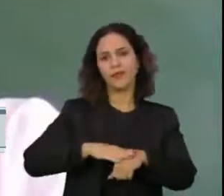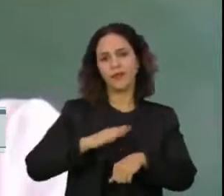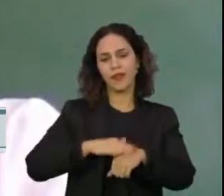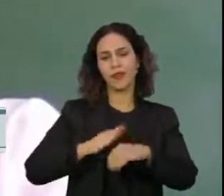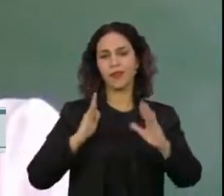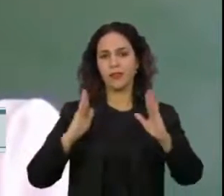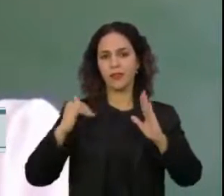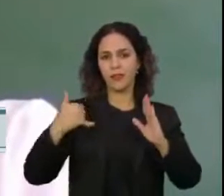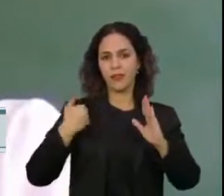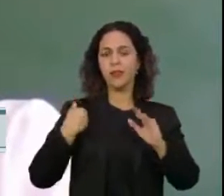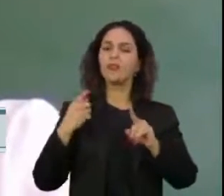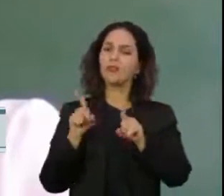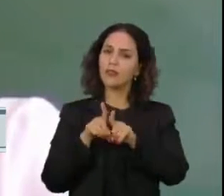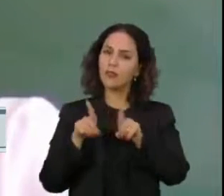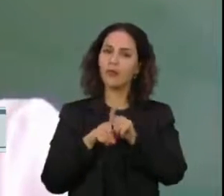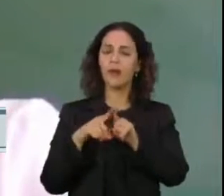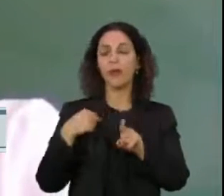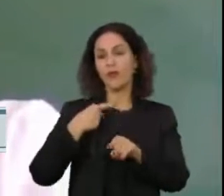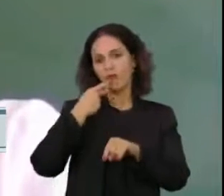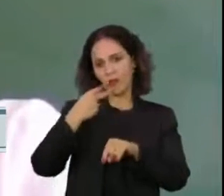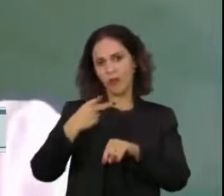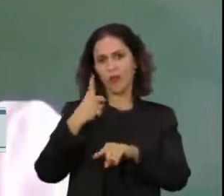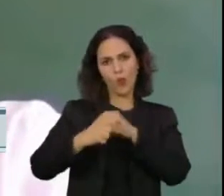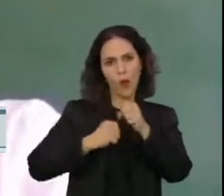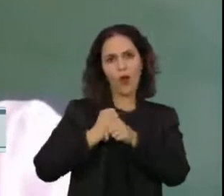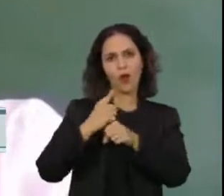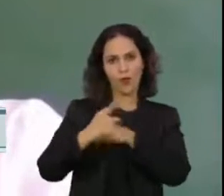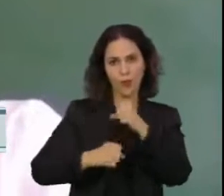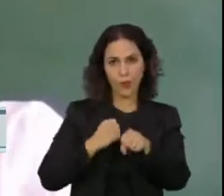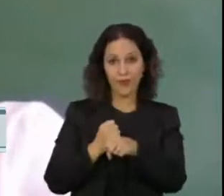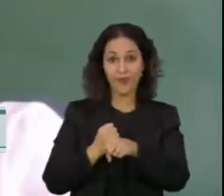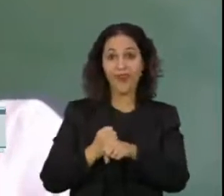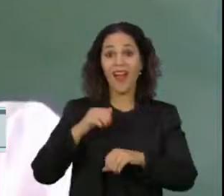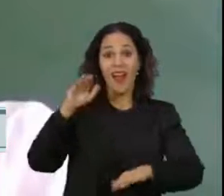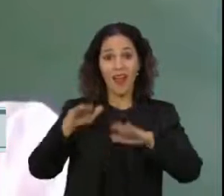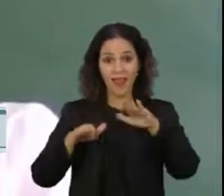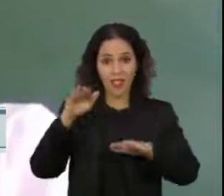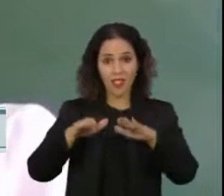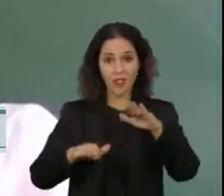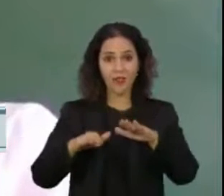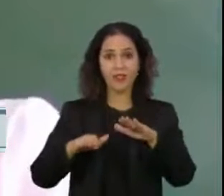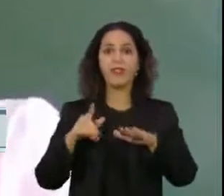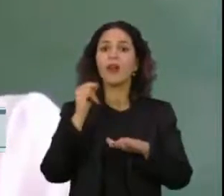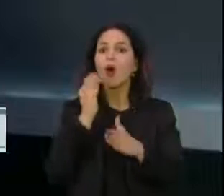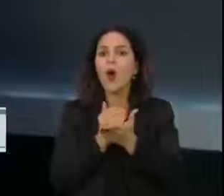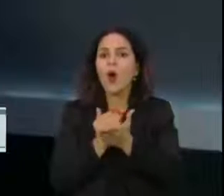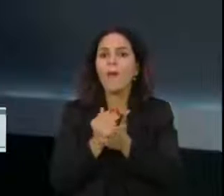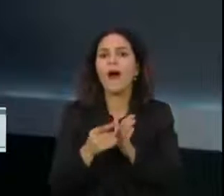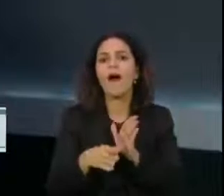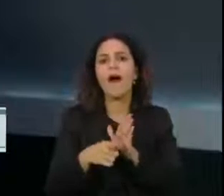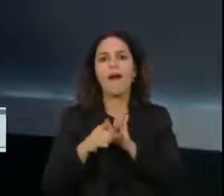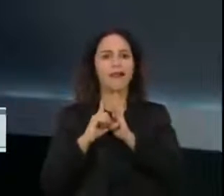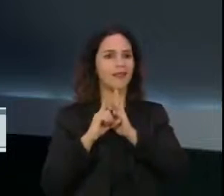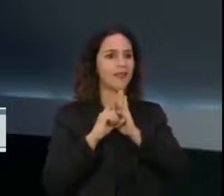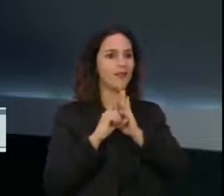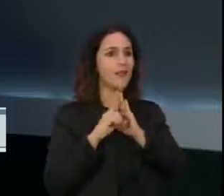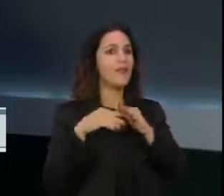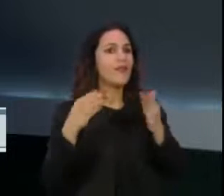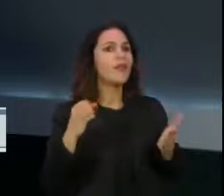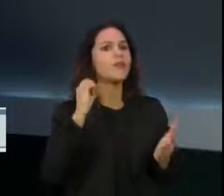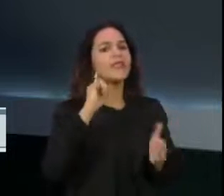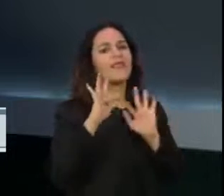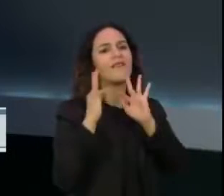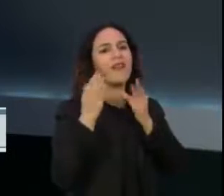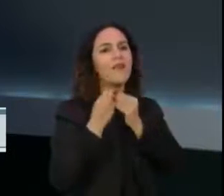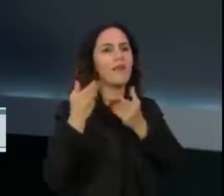faixa etária e com a periodicidade que eu disse. Em algumas situações, nós vamos antecipar o início do rastreamento. São mulheres que já têm casos